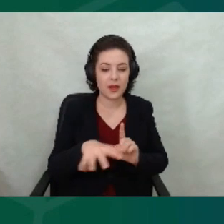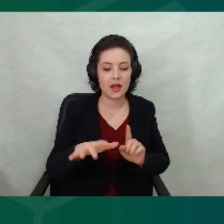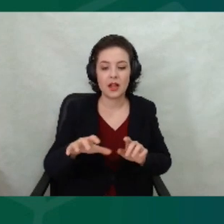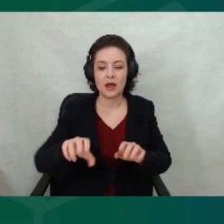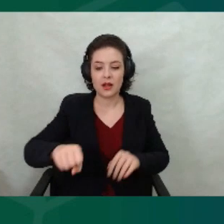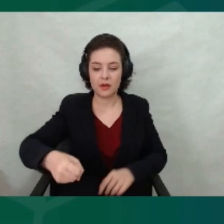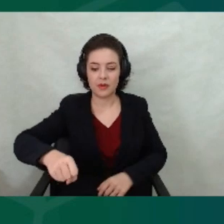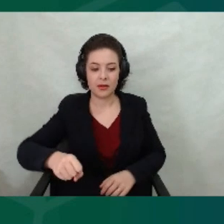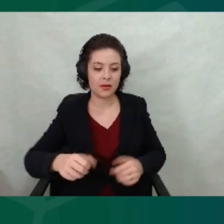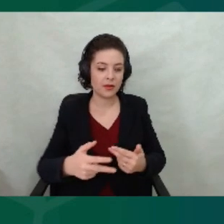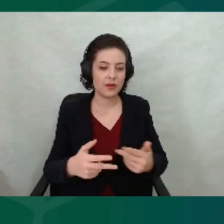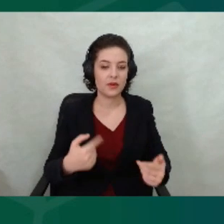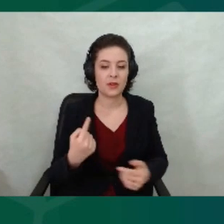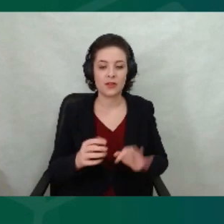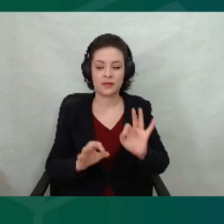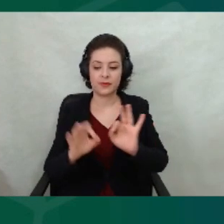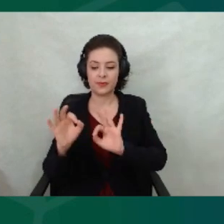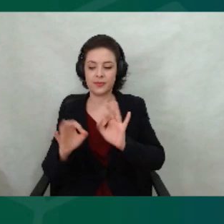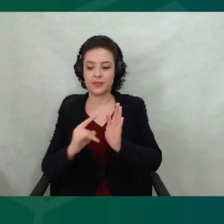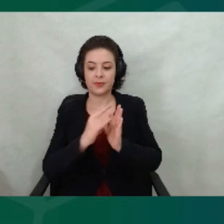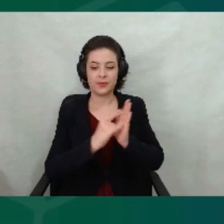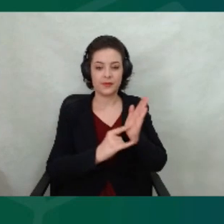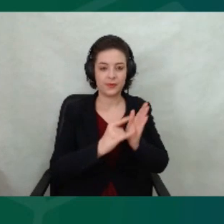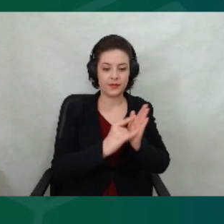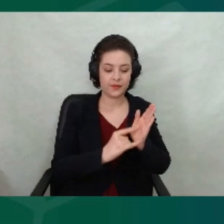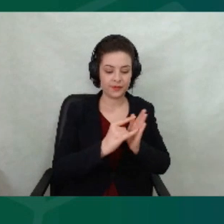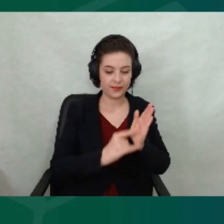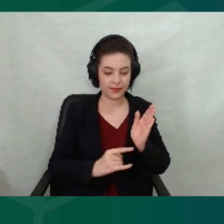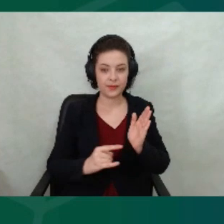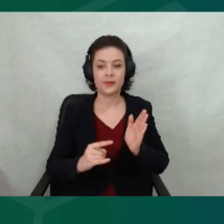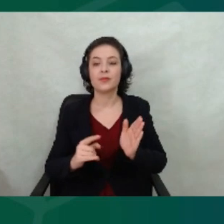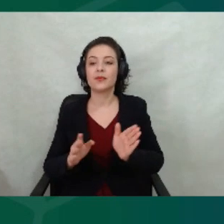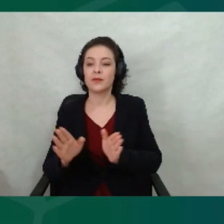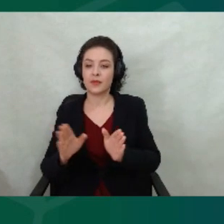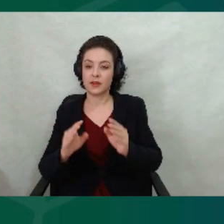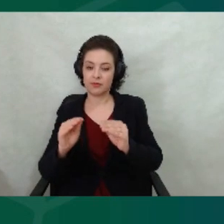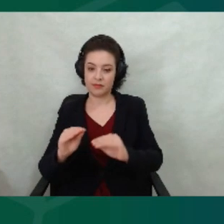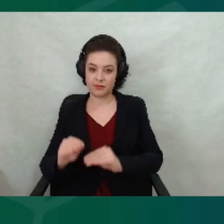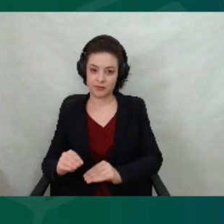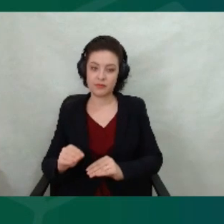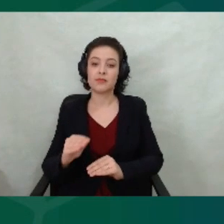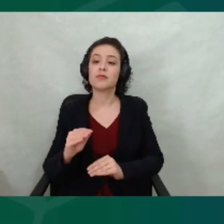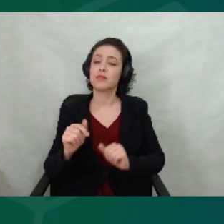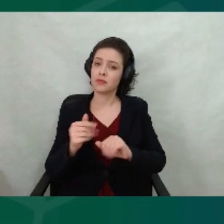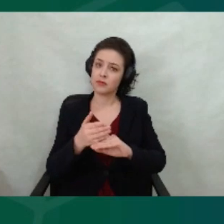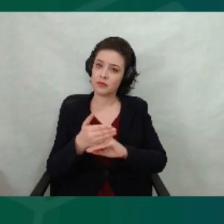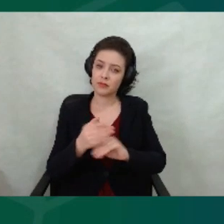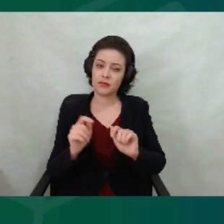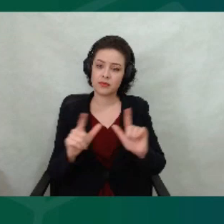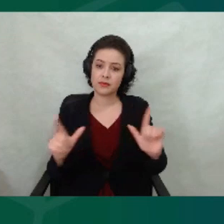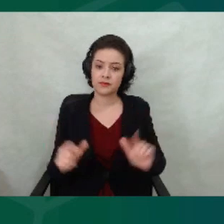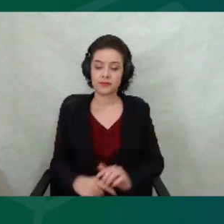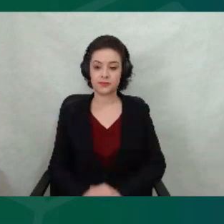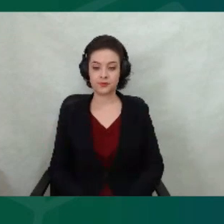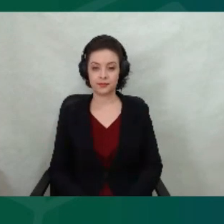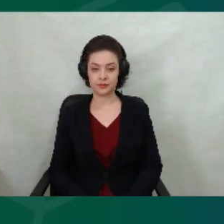gente elaborou um documento, e esse documento ele está acessível, ele pode ter acesso. Pode passar o próximo, por favor.